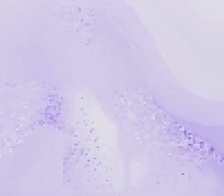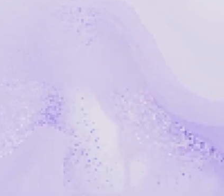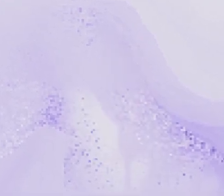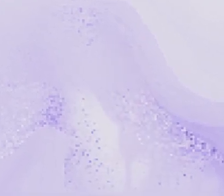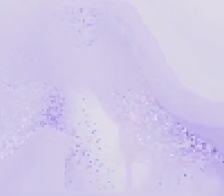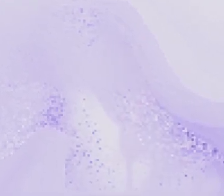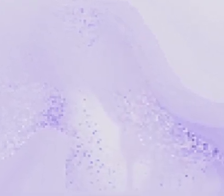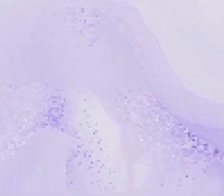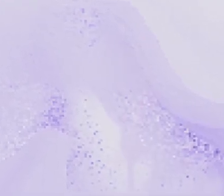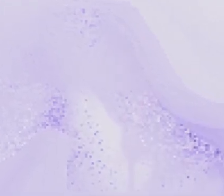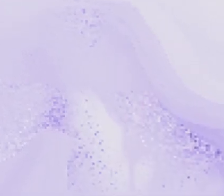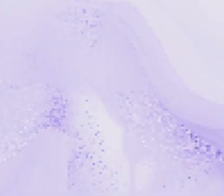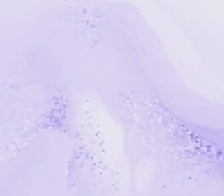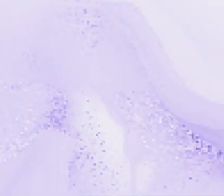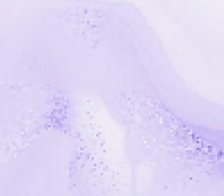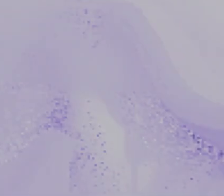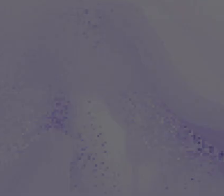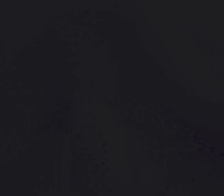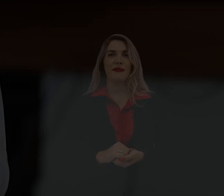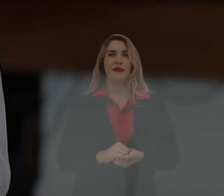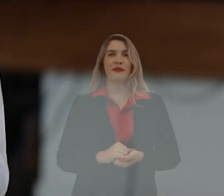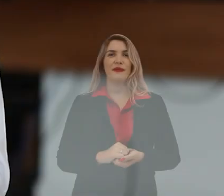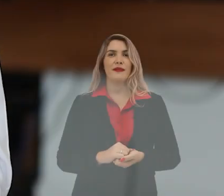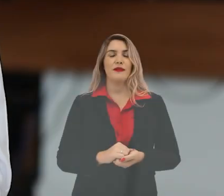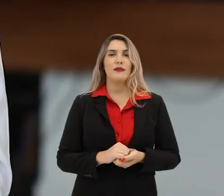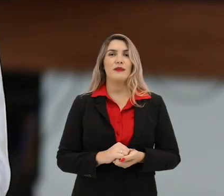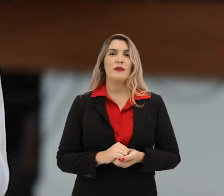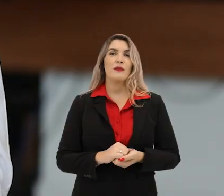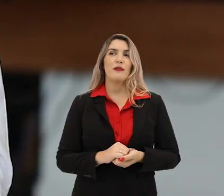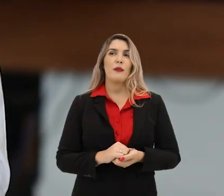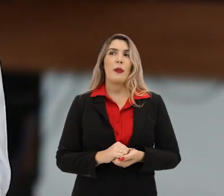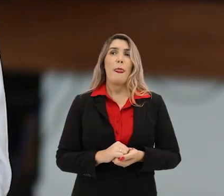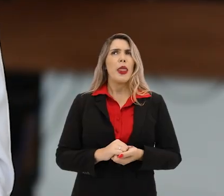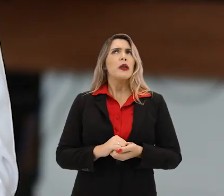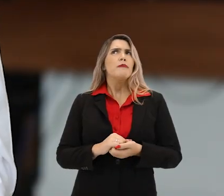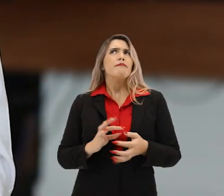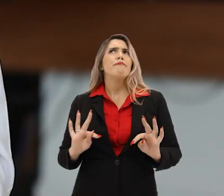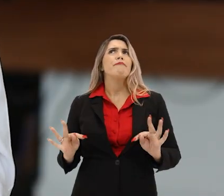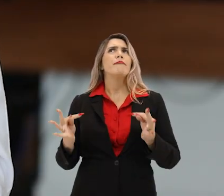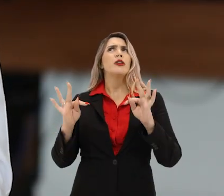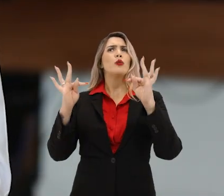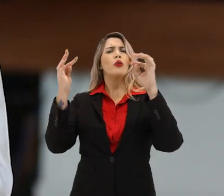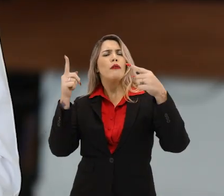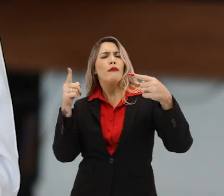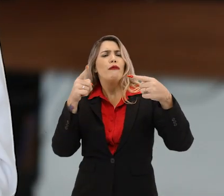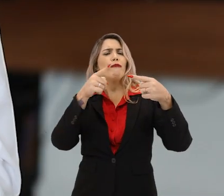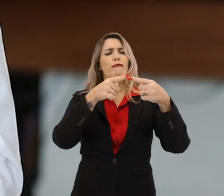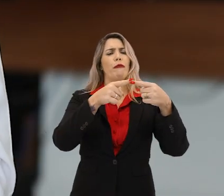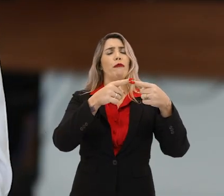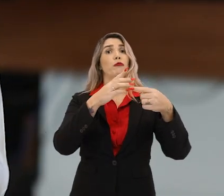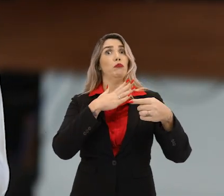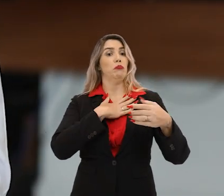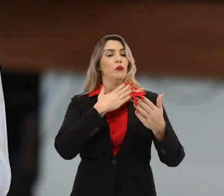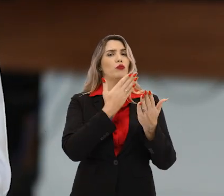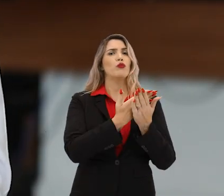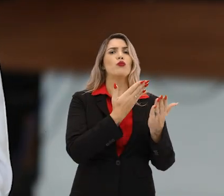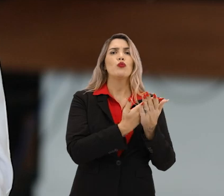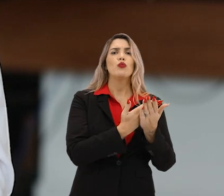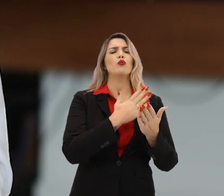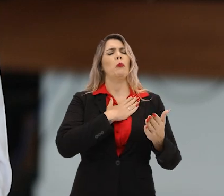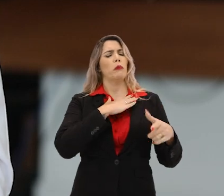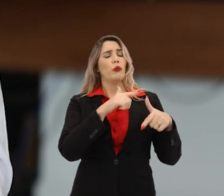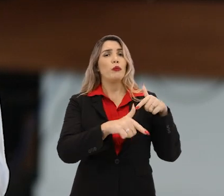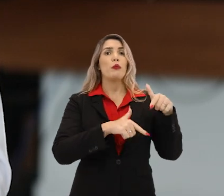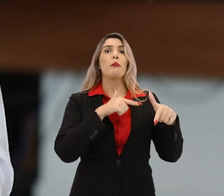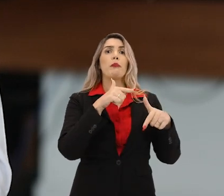Tela com a palavra acolhimento é exibida. Roseli. Ao trazer a tecnologia como sendo uma meta dos meus estudos e do meu